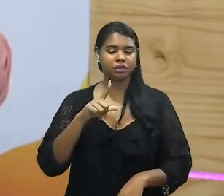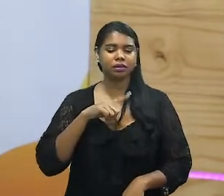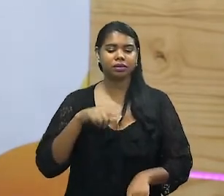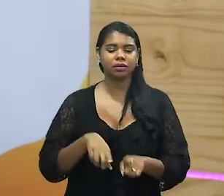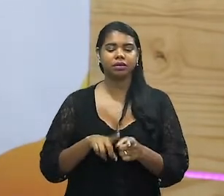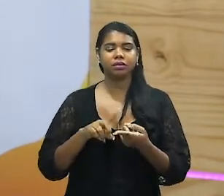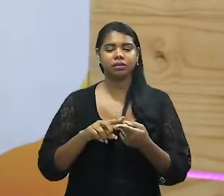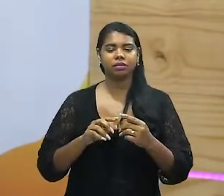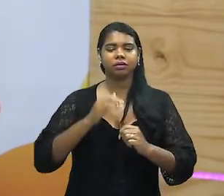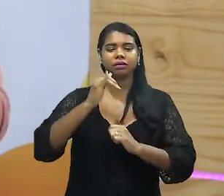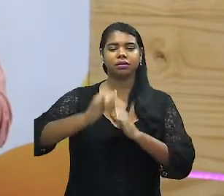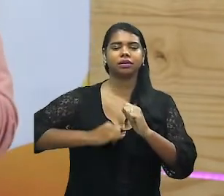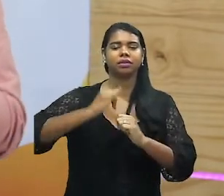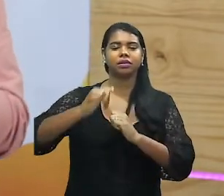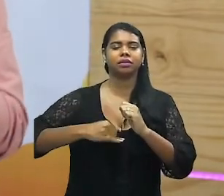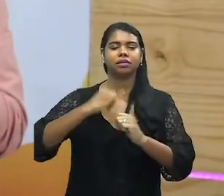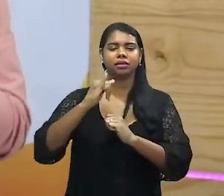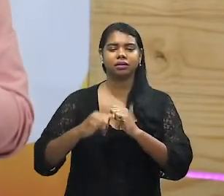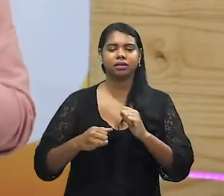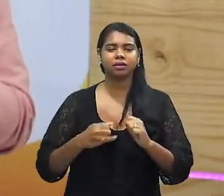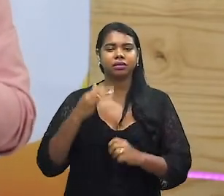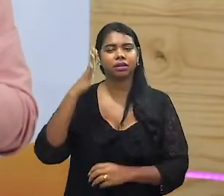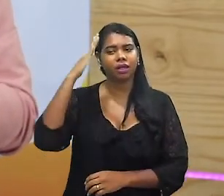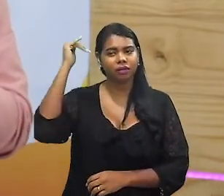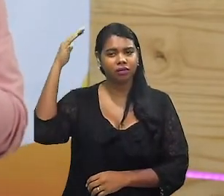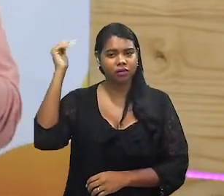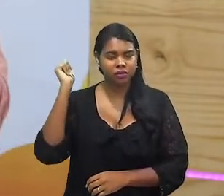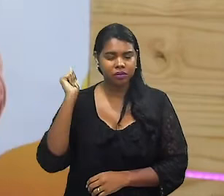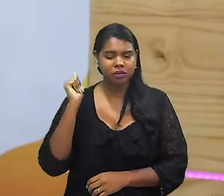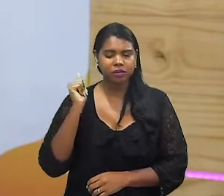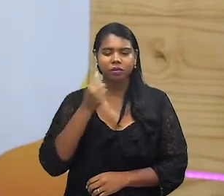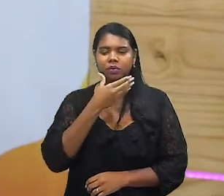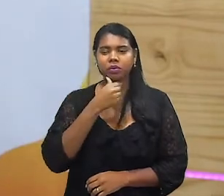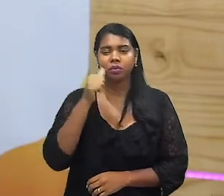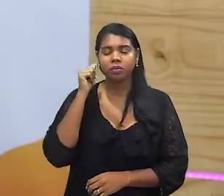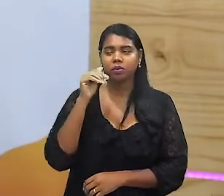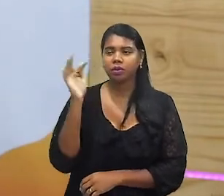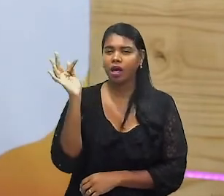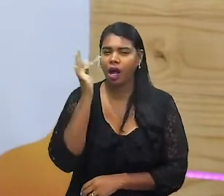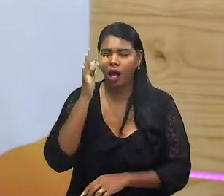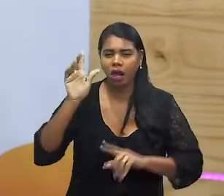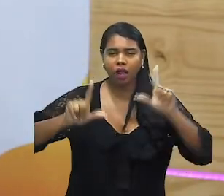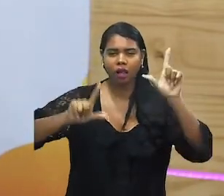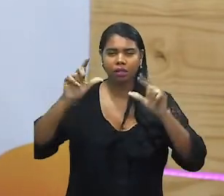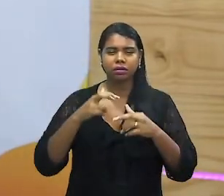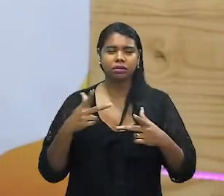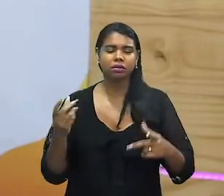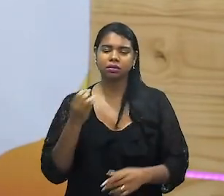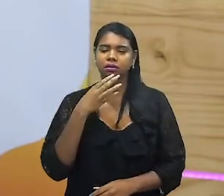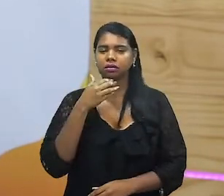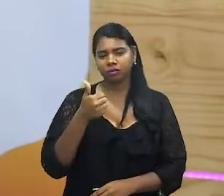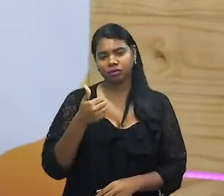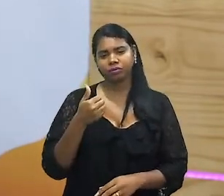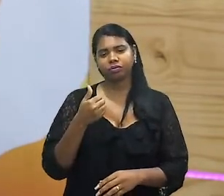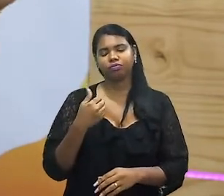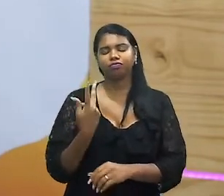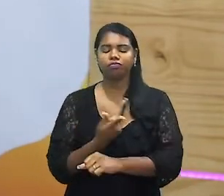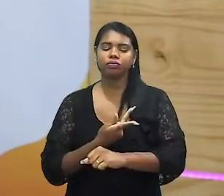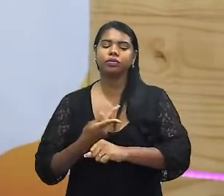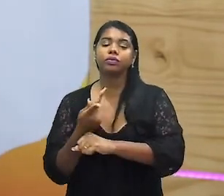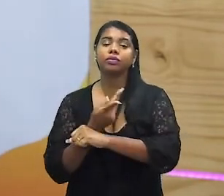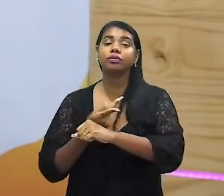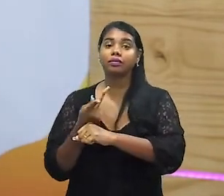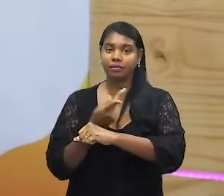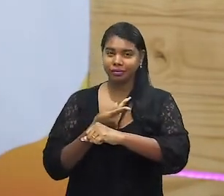da internet, ou de um famoso ou famosa que a gente admira. Então é sempre bom a gente estar